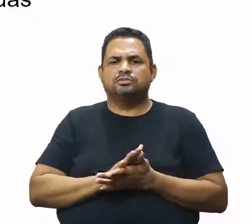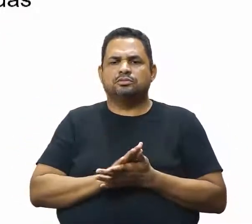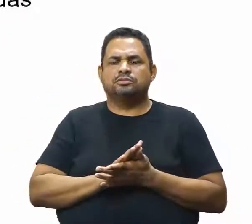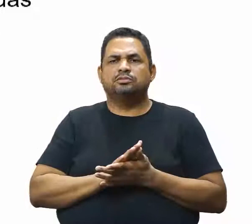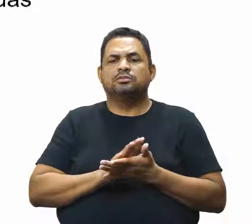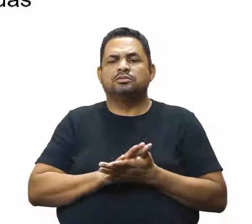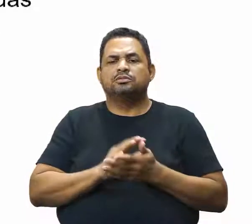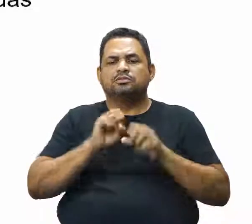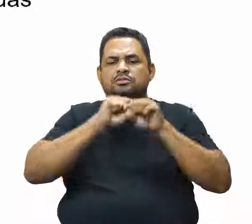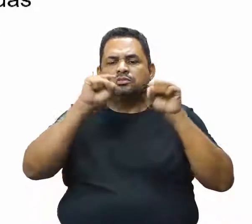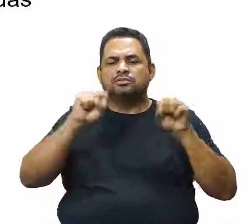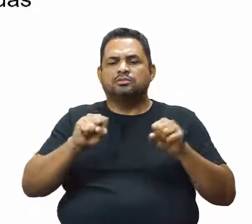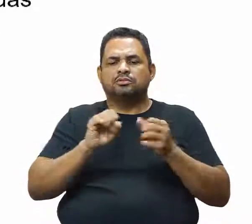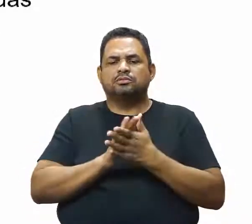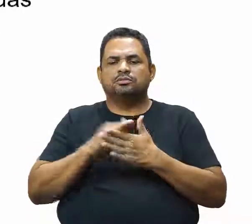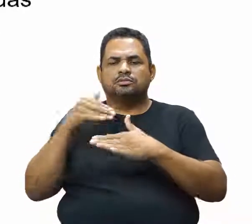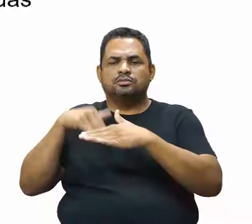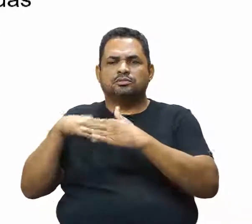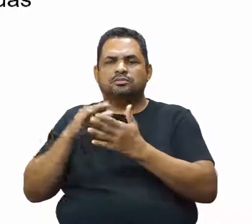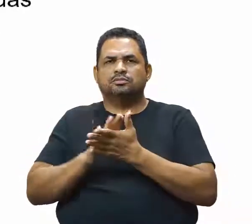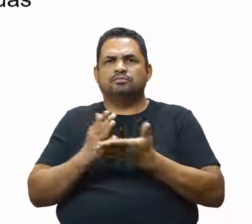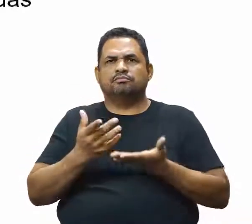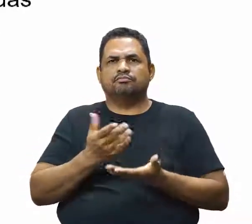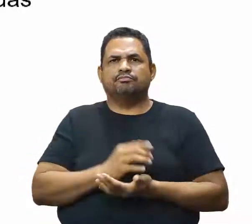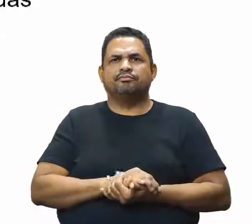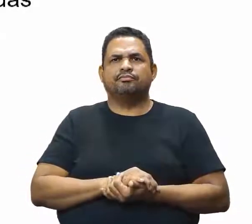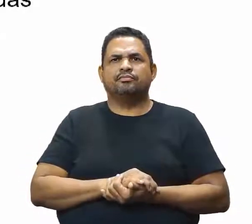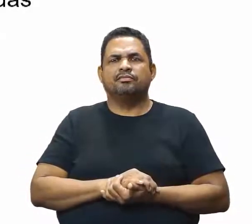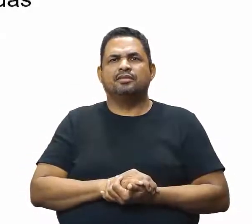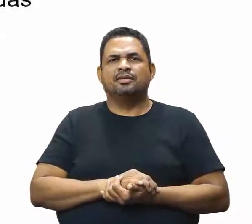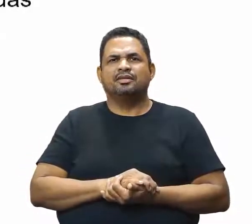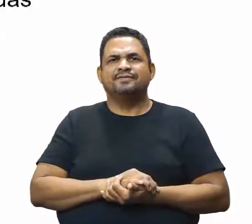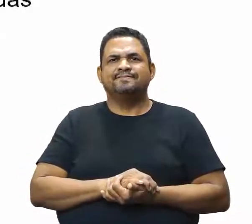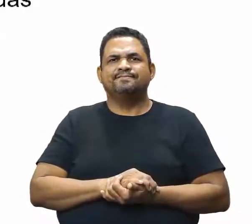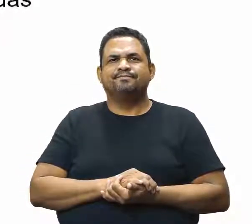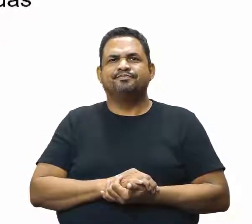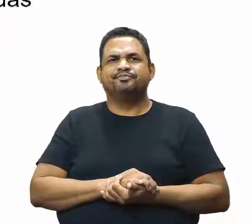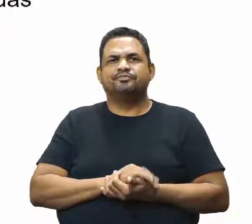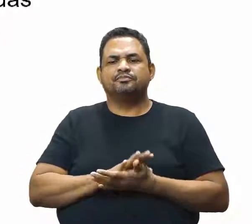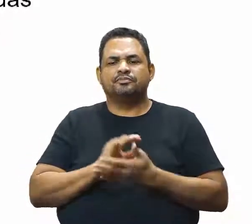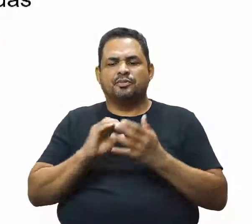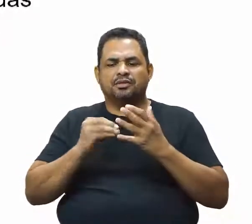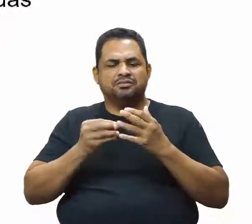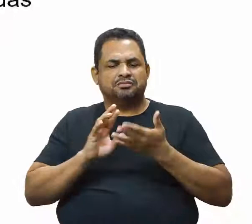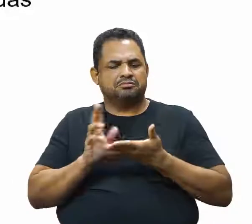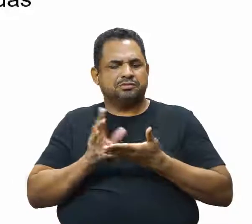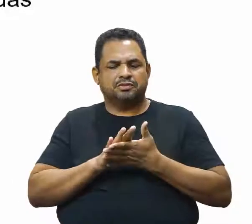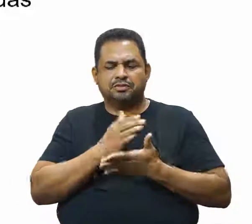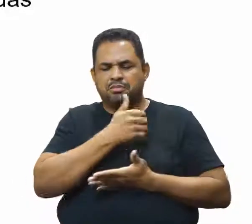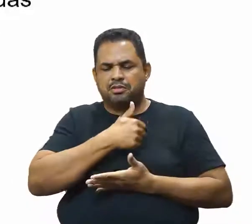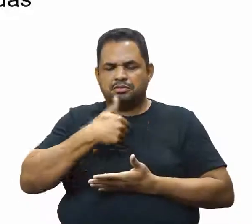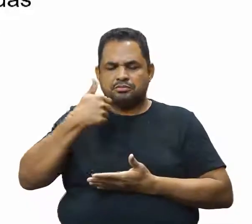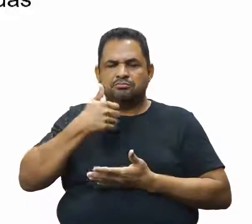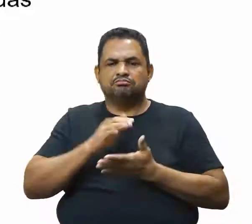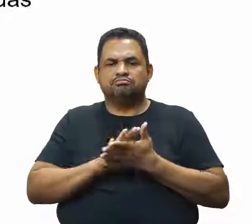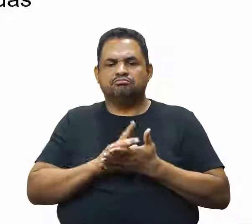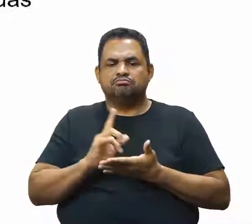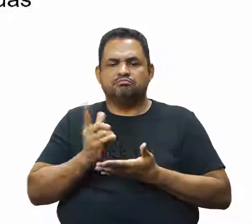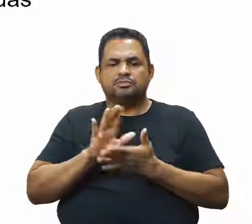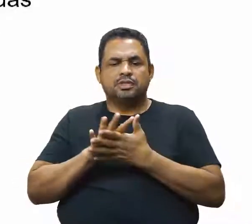armazenamento desses grãos. Não tem diferença, só tem uma, né, professor Jefferson? É que esses grãos não são beneficiados. São grãos que não